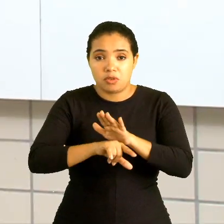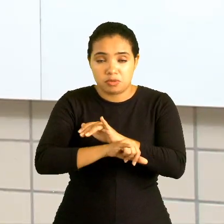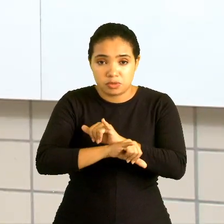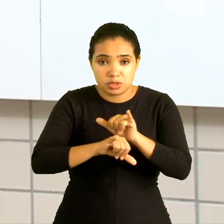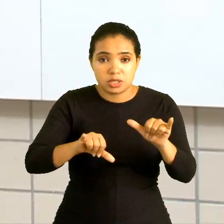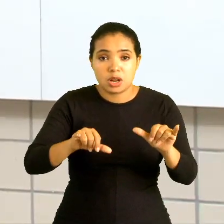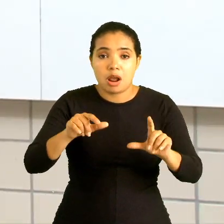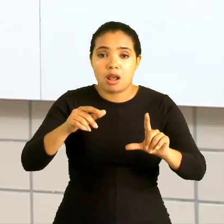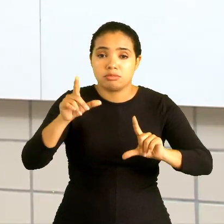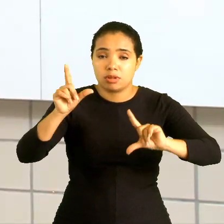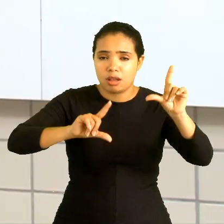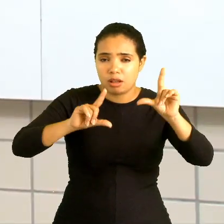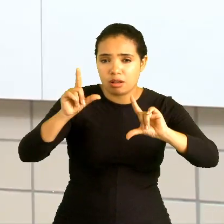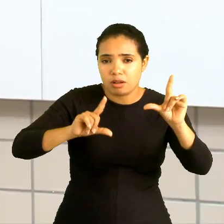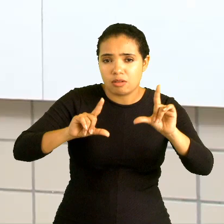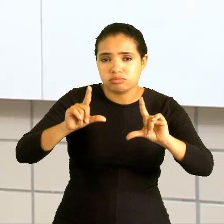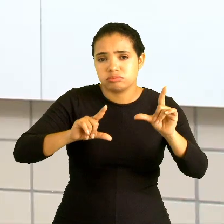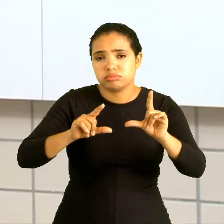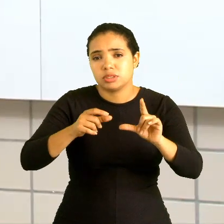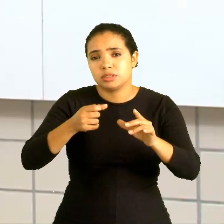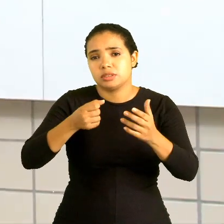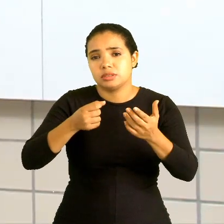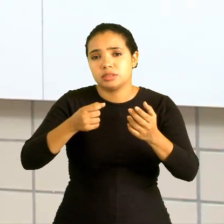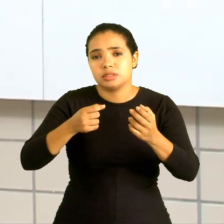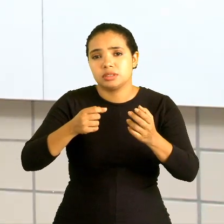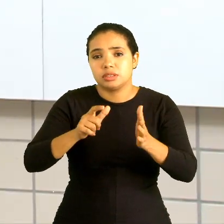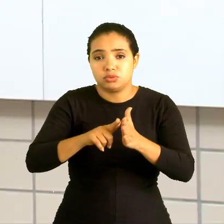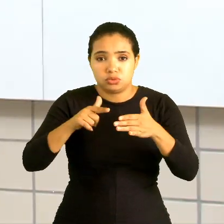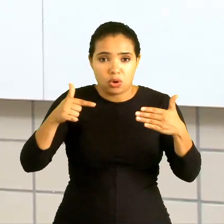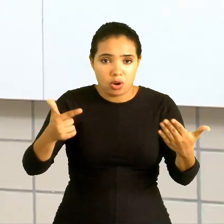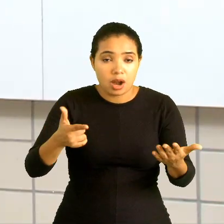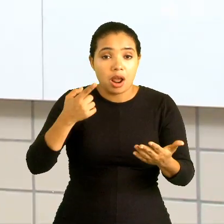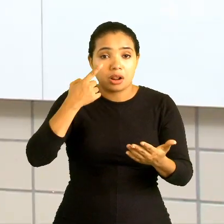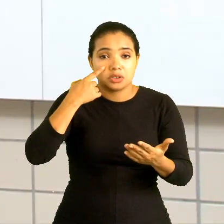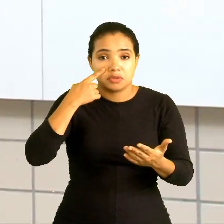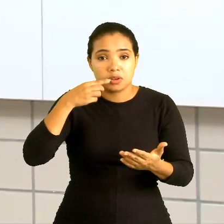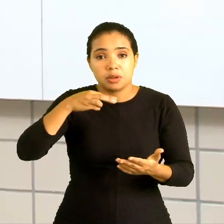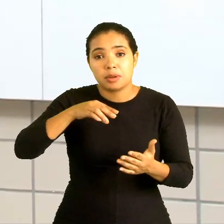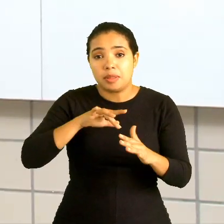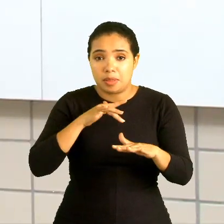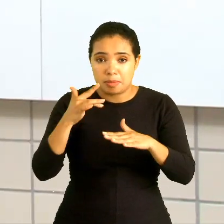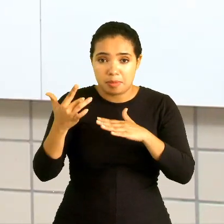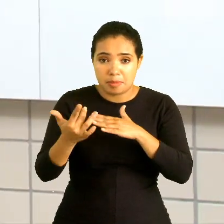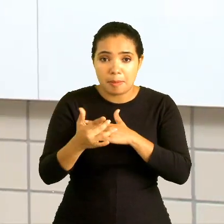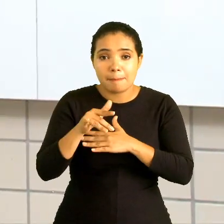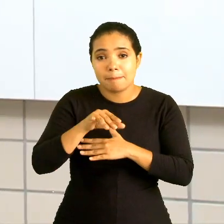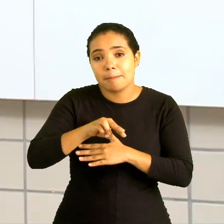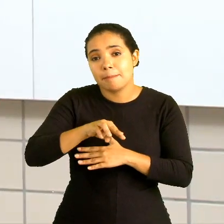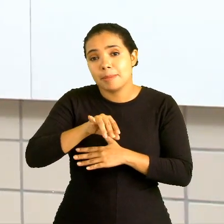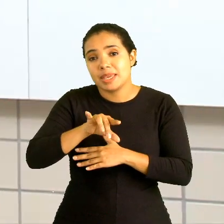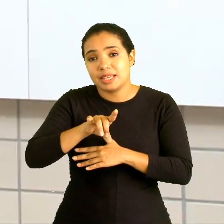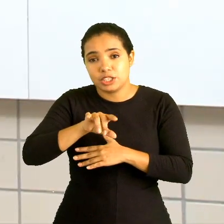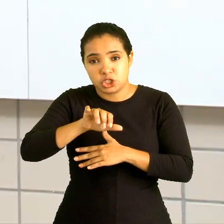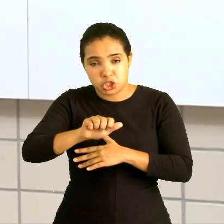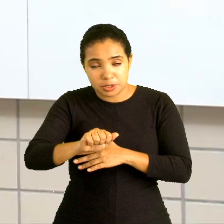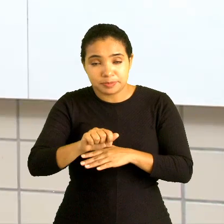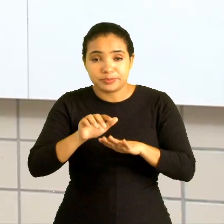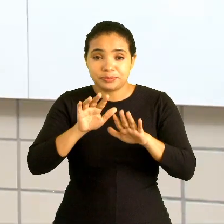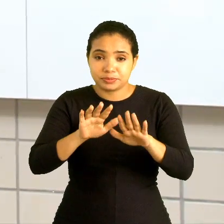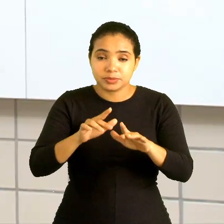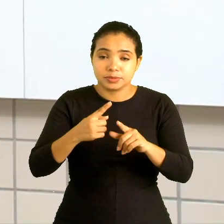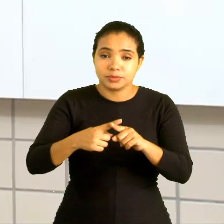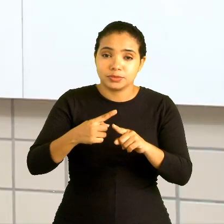as reportagens, são do campo jornalístico midiático. Por quê? Porque elas são